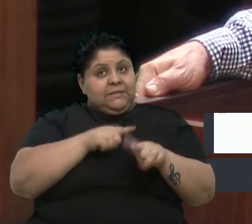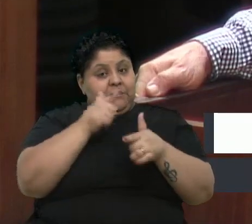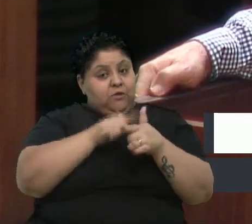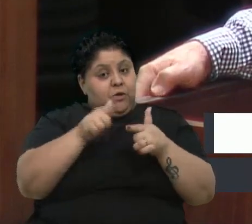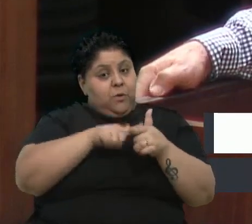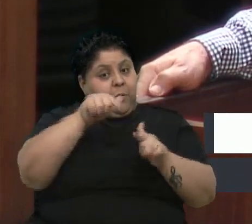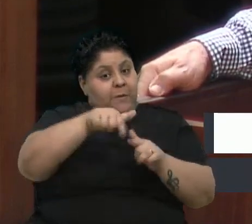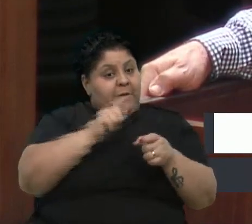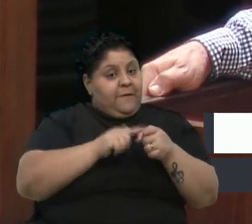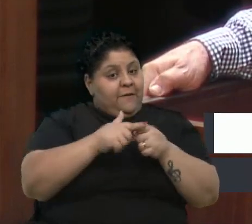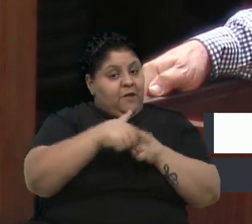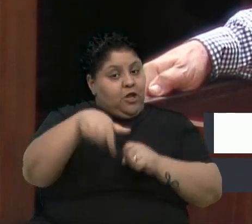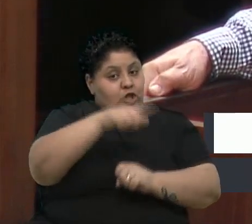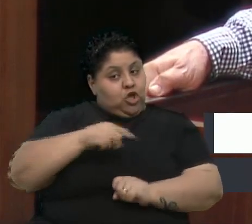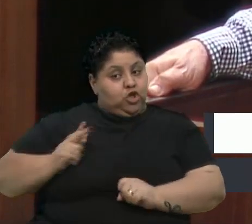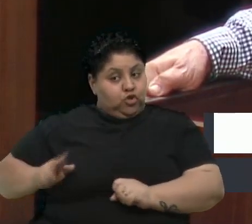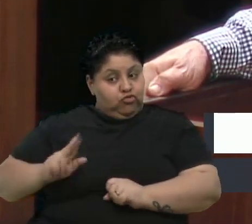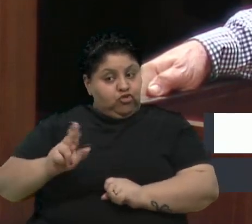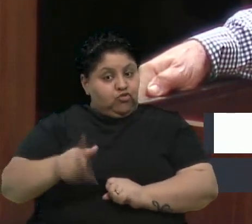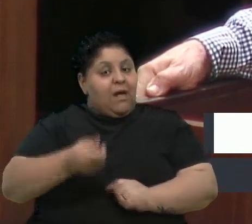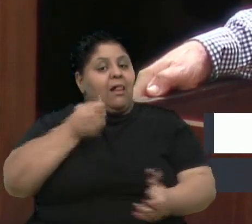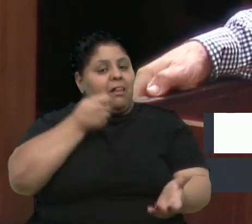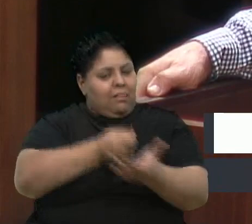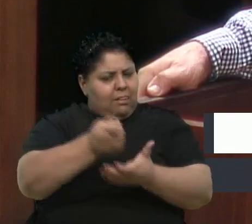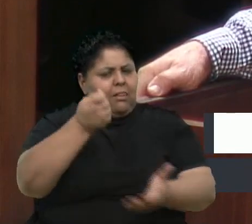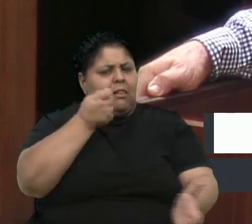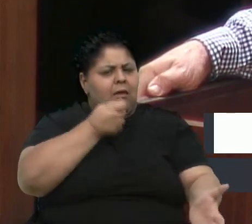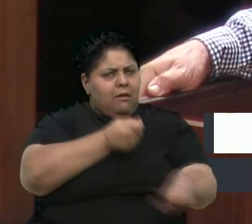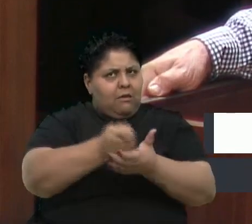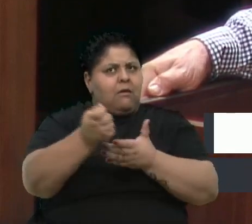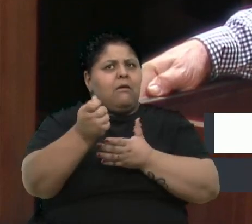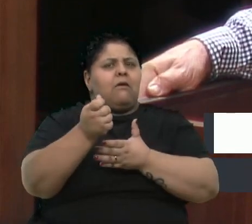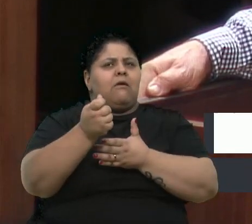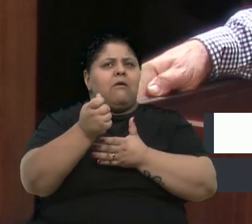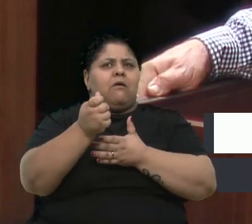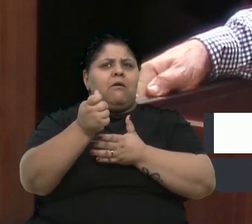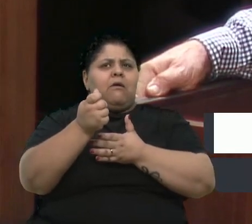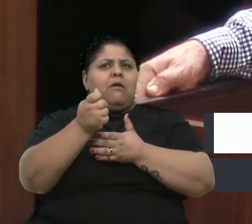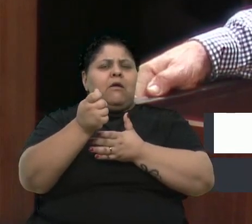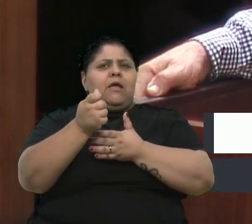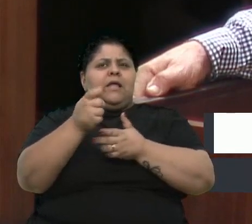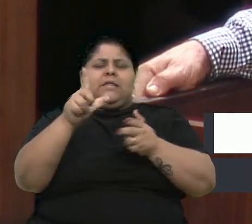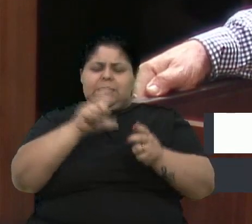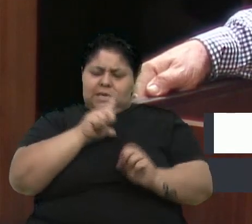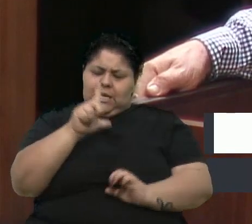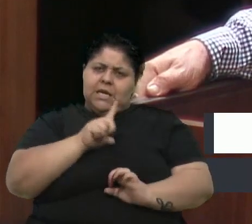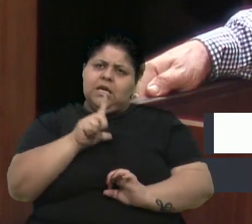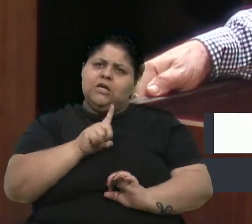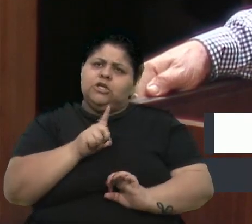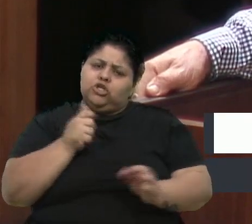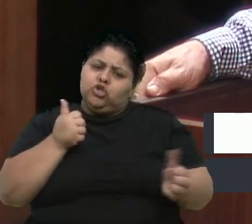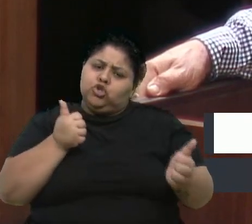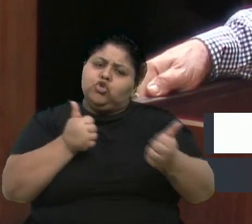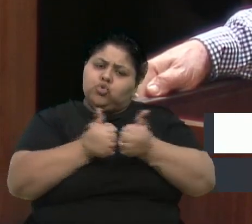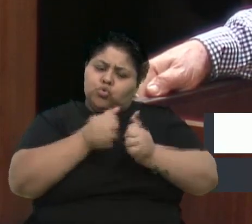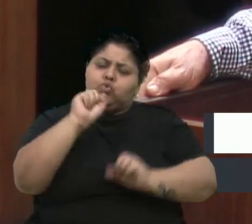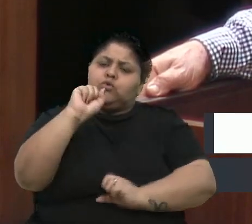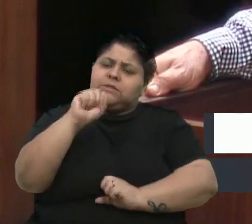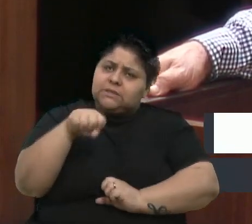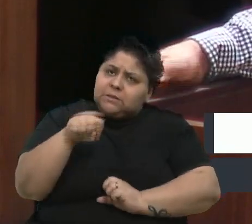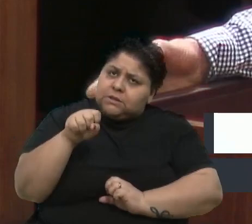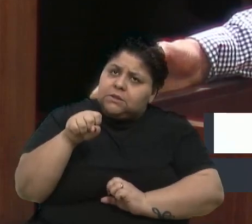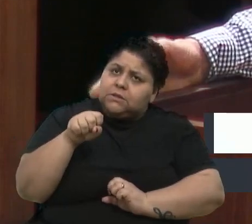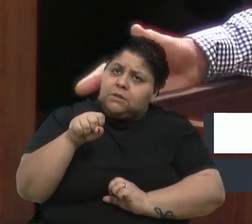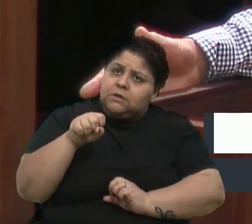nós vamos continuar lutando. Foi muito cobrado ali em situações, a gente vai estar junto, sim, para